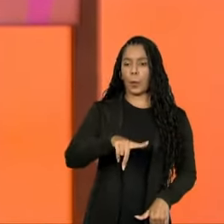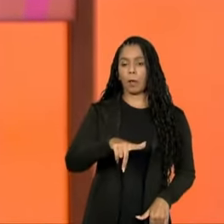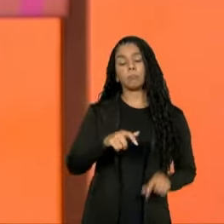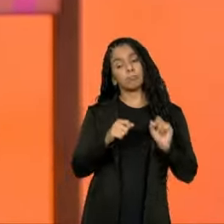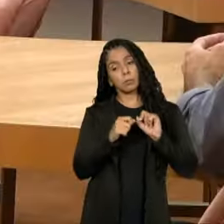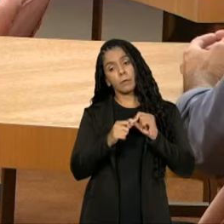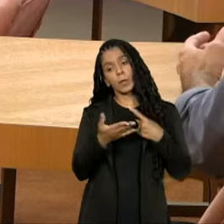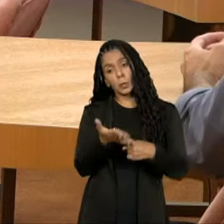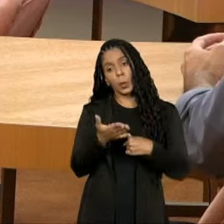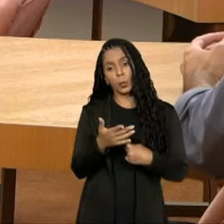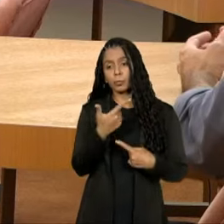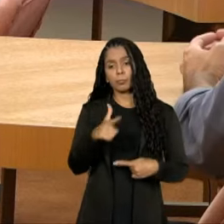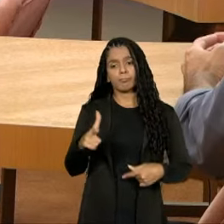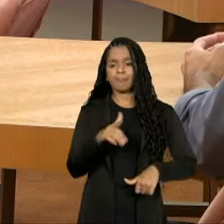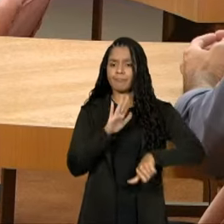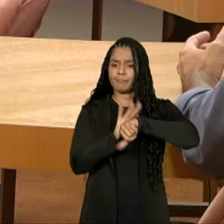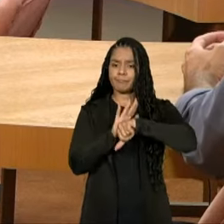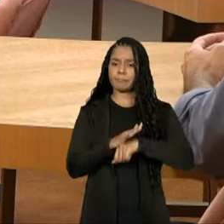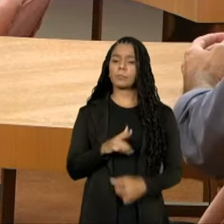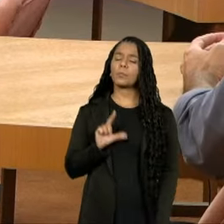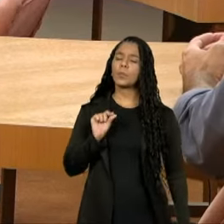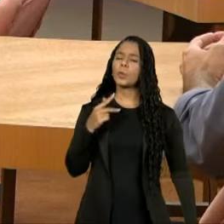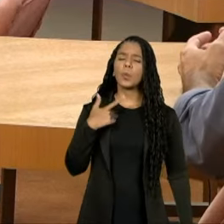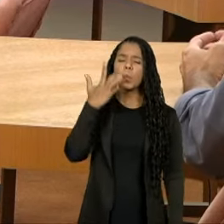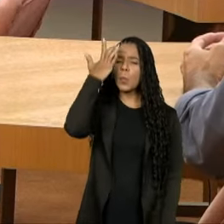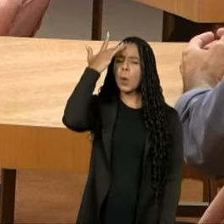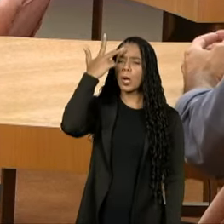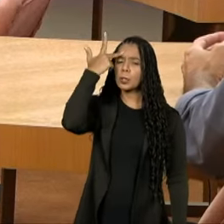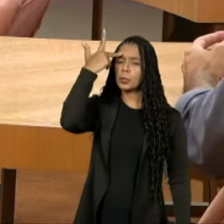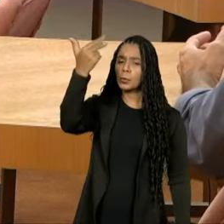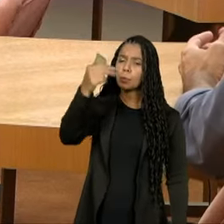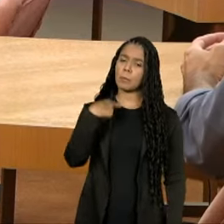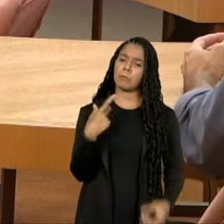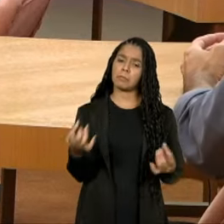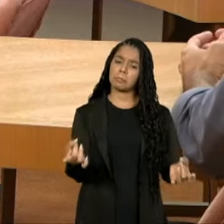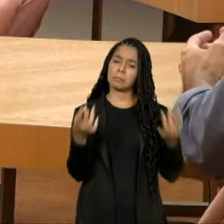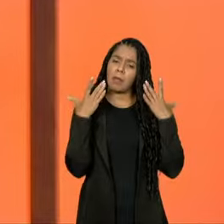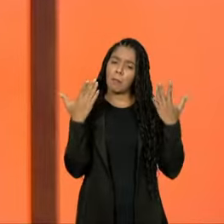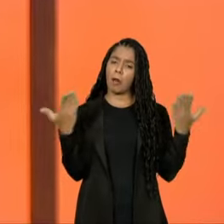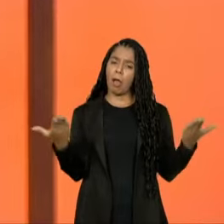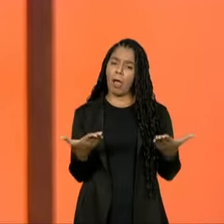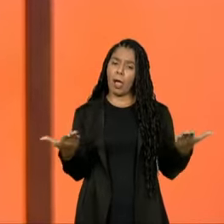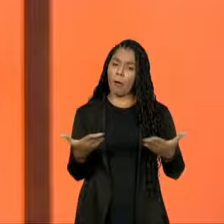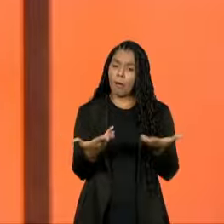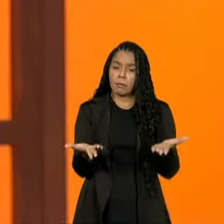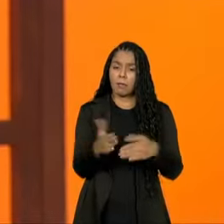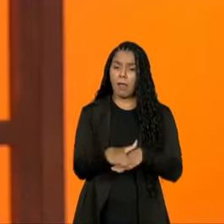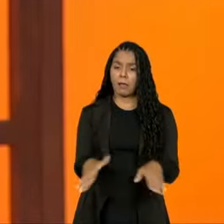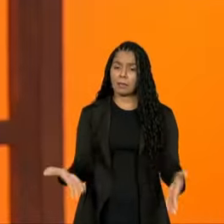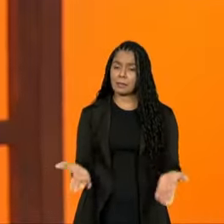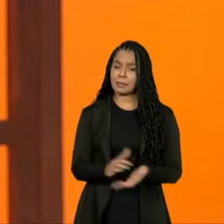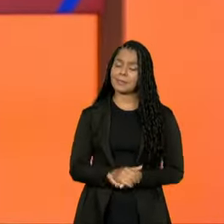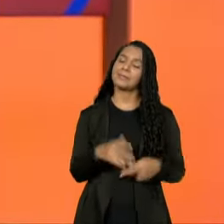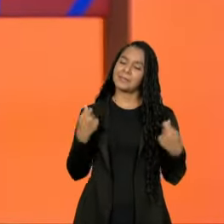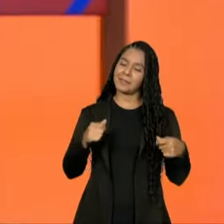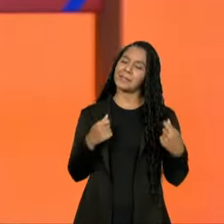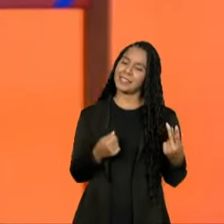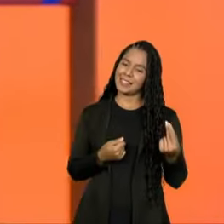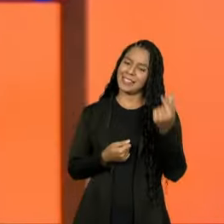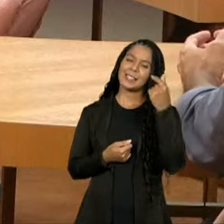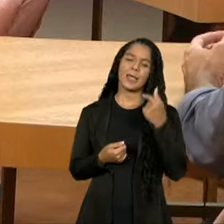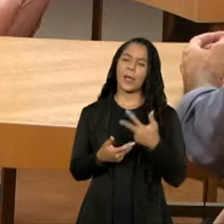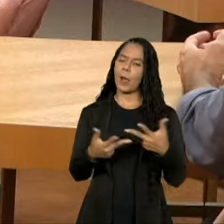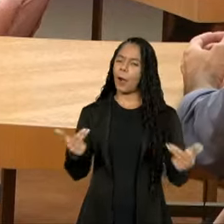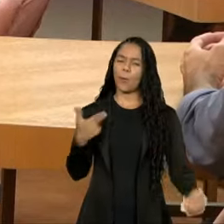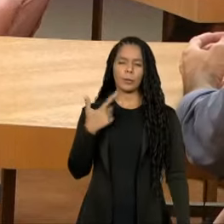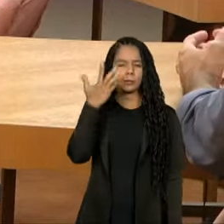crime. Agora, Freixo, o que eu não acho normal é você largar a gente agora aqui assim, entendeu? Mas ele tem que ir. Isso é uma coisa que eu não